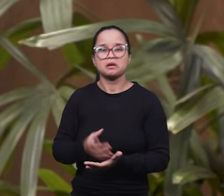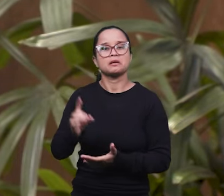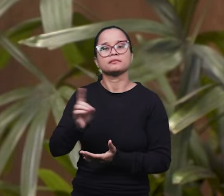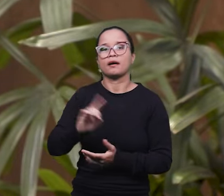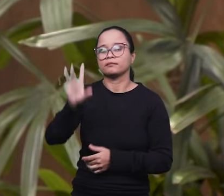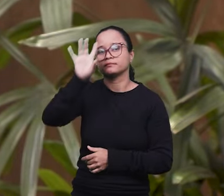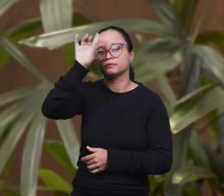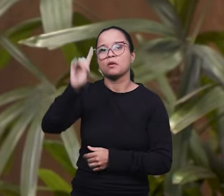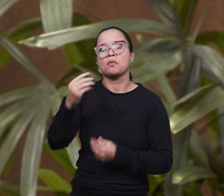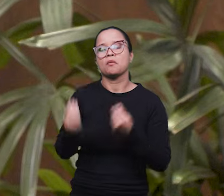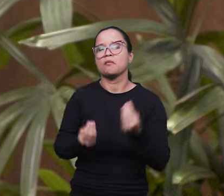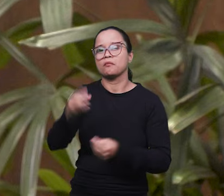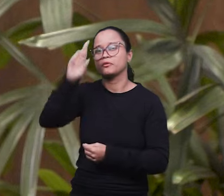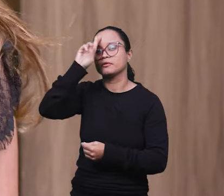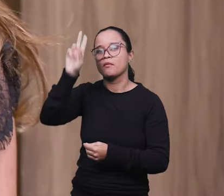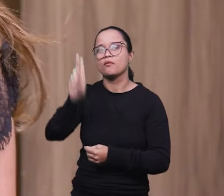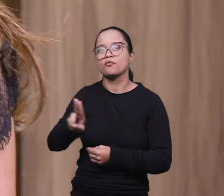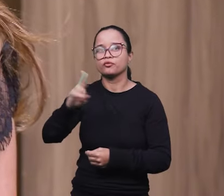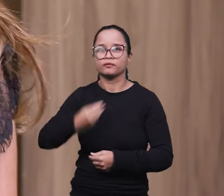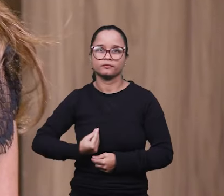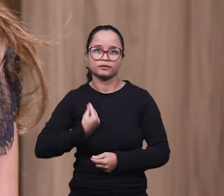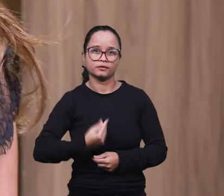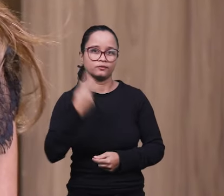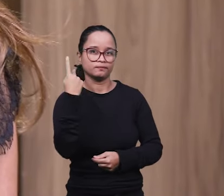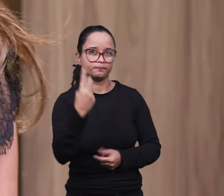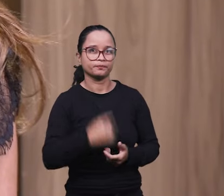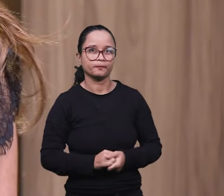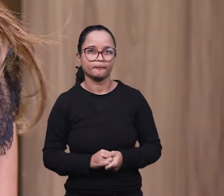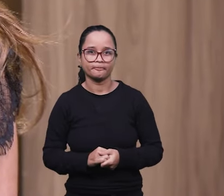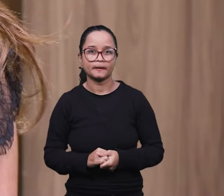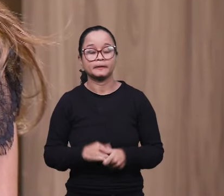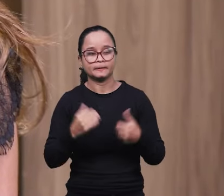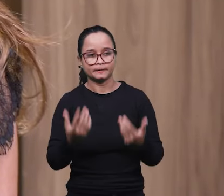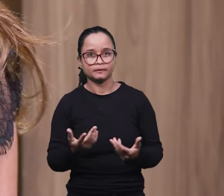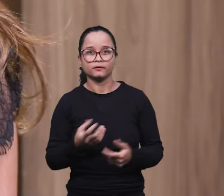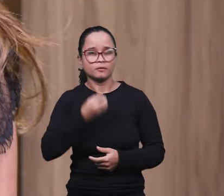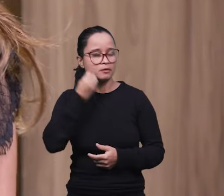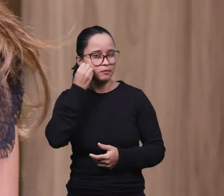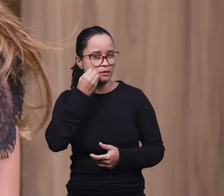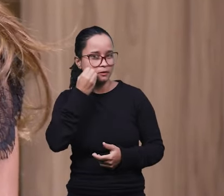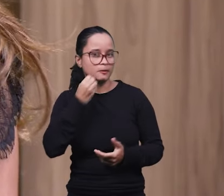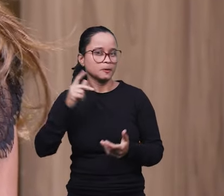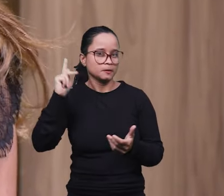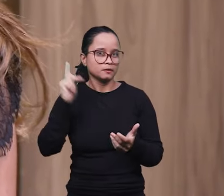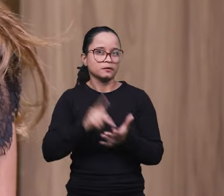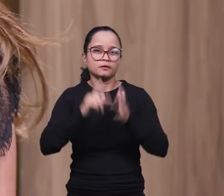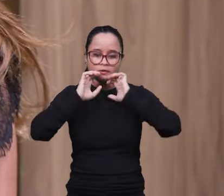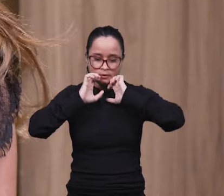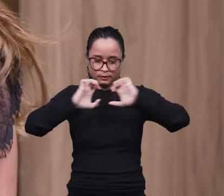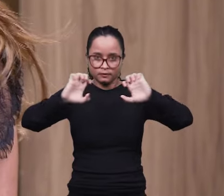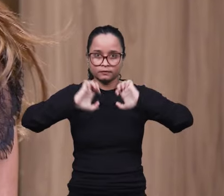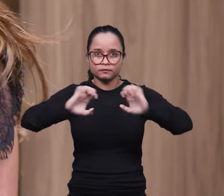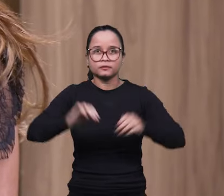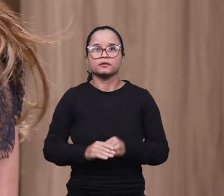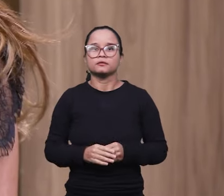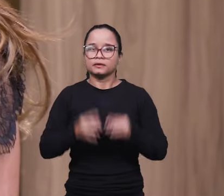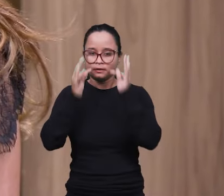que o Senhor te usou foi realmente uma experiência assim de evangelização Então a partir do meu